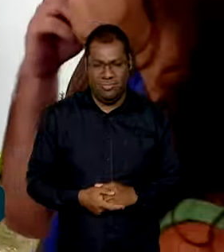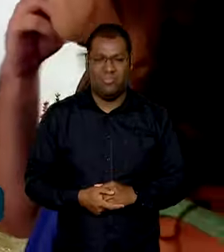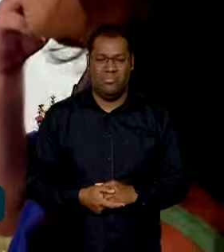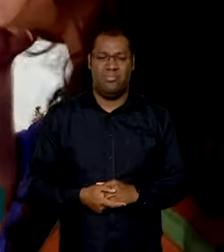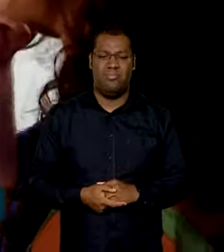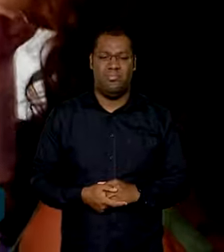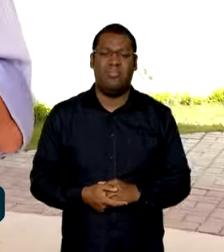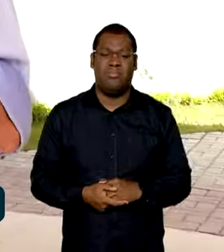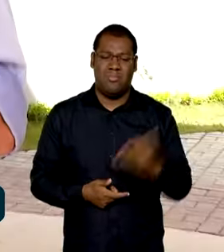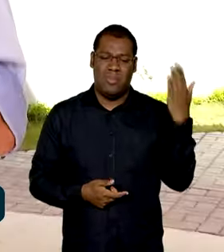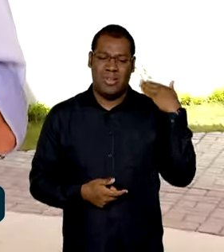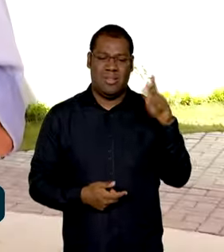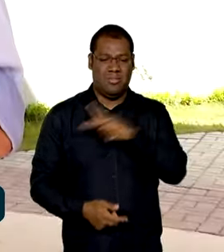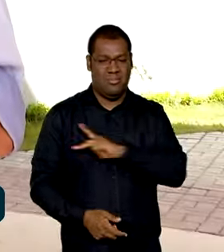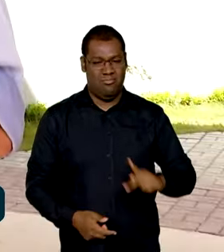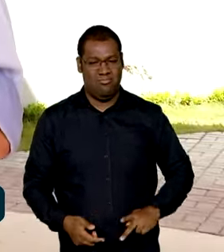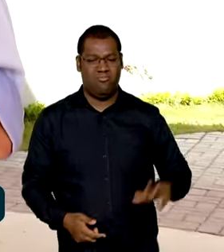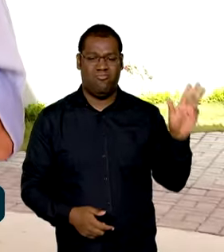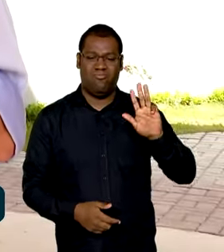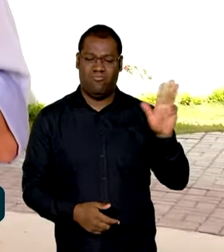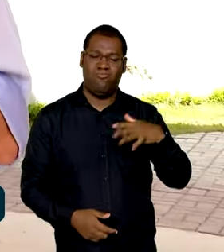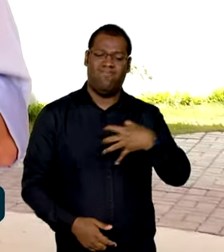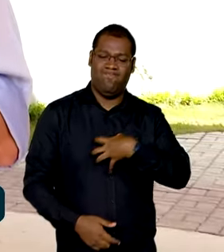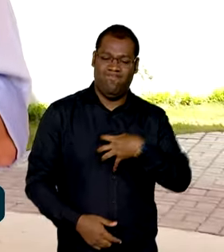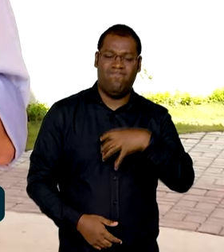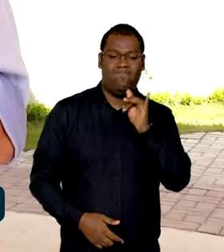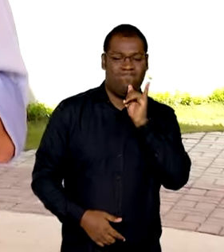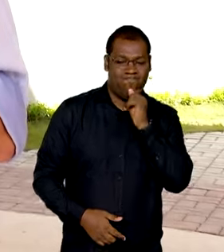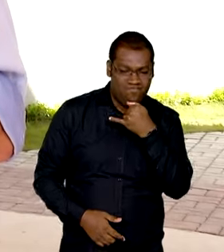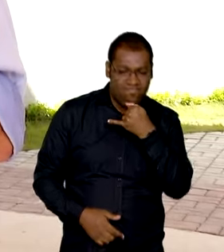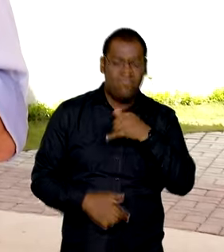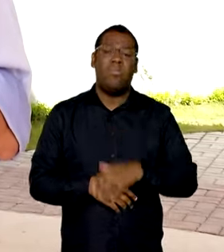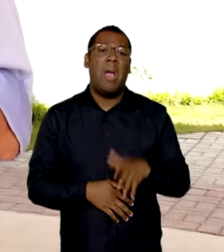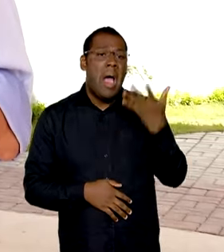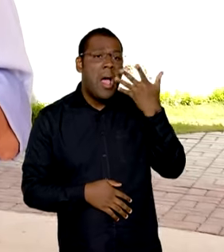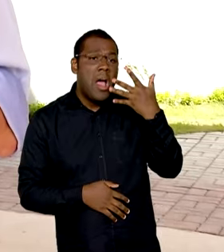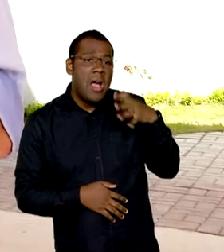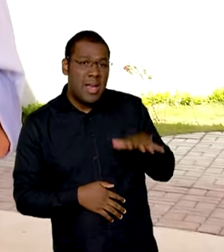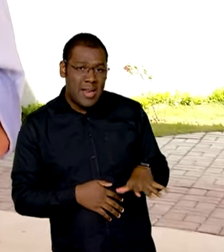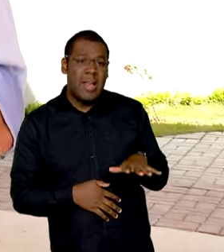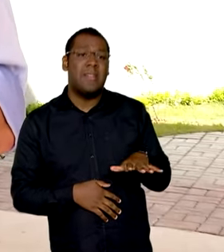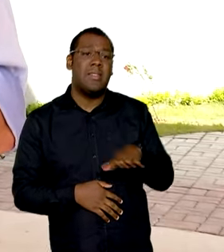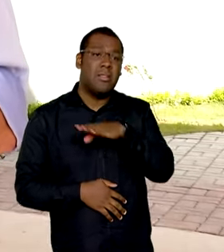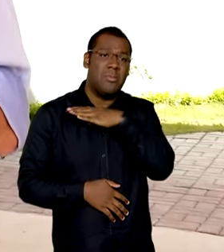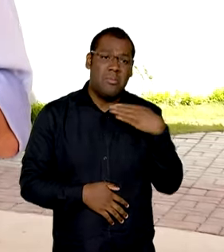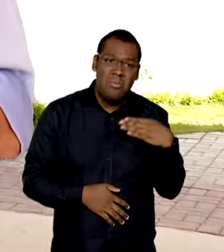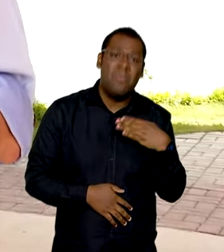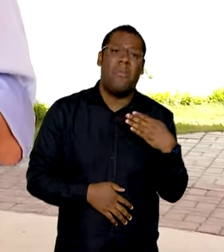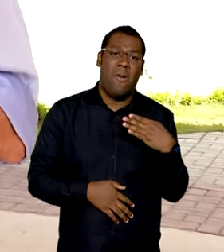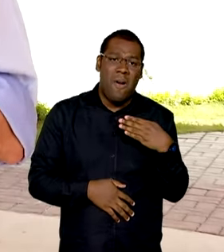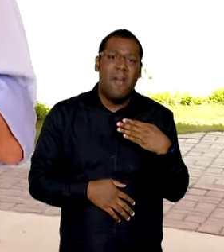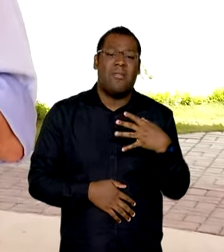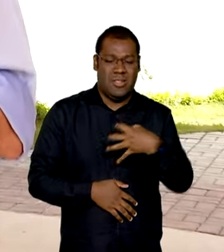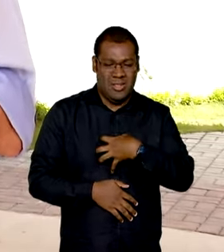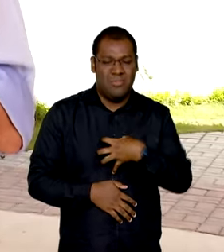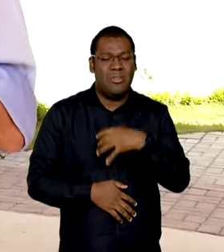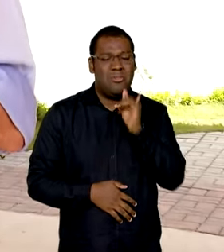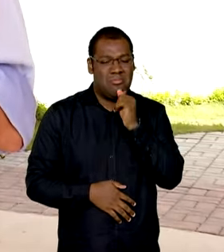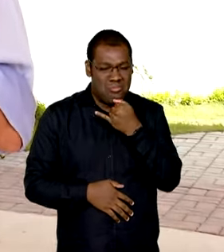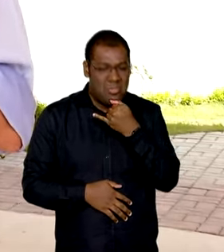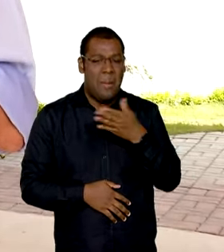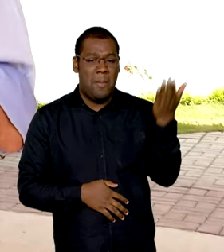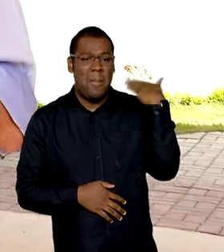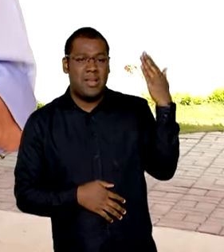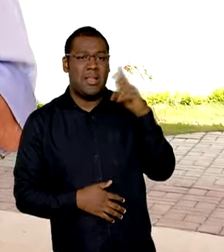triste para o presidente. Brutal e terrível como é a morte de toda criança, a de Arthur talvez, por um lado, tenha sido pior. É que Lula,